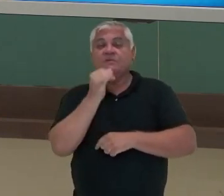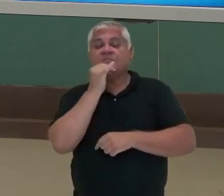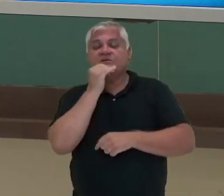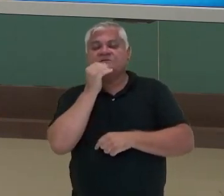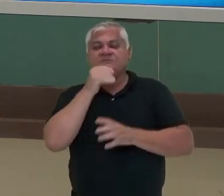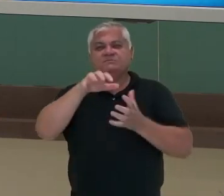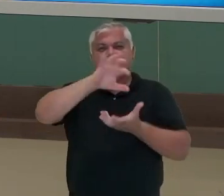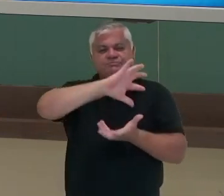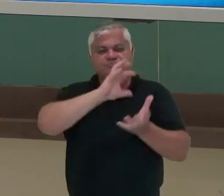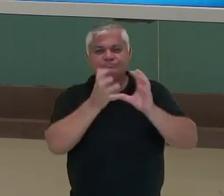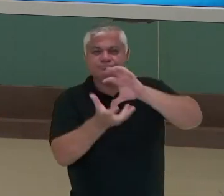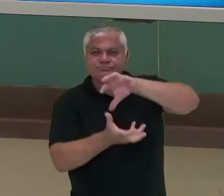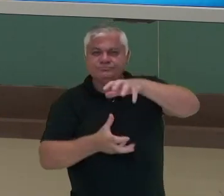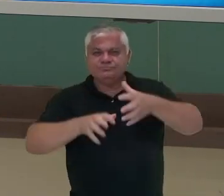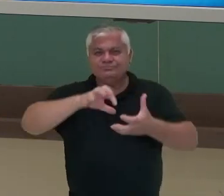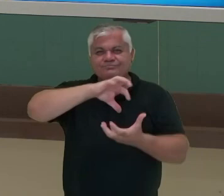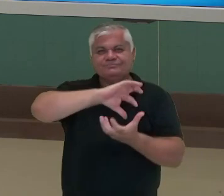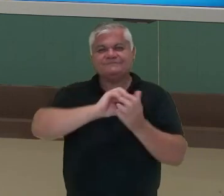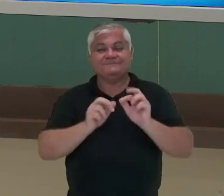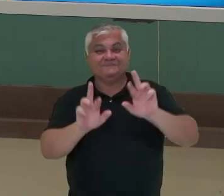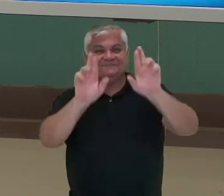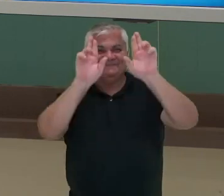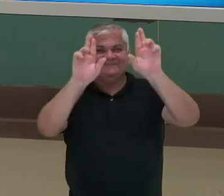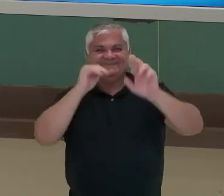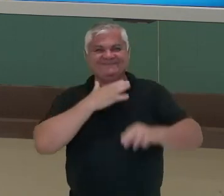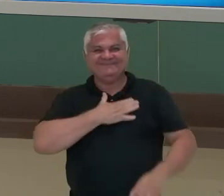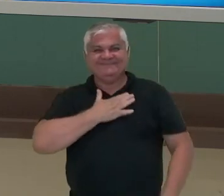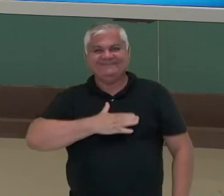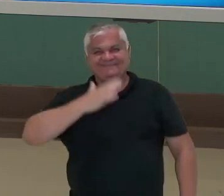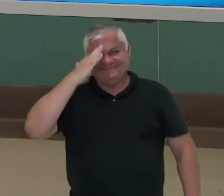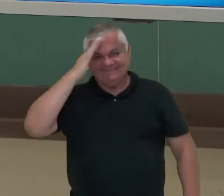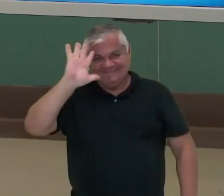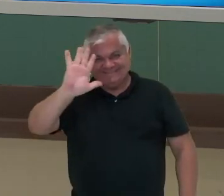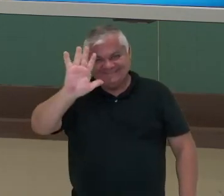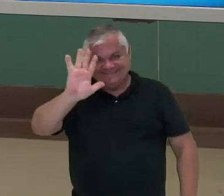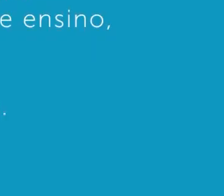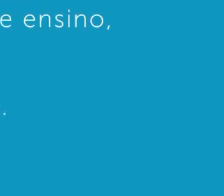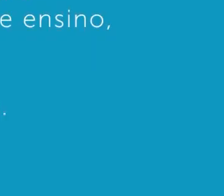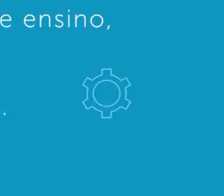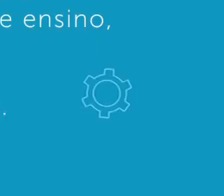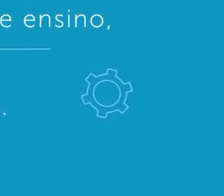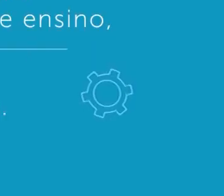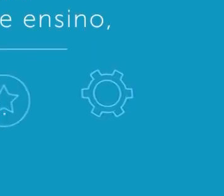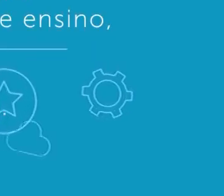as figuras planas. Espero que vocês tenham gostado e até breve, pessoal.